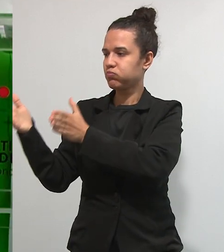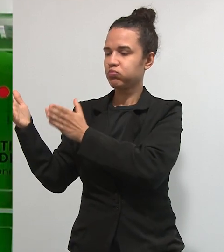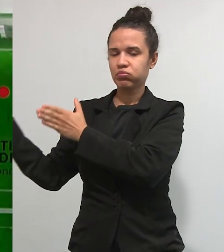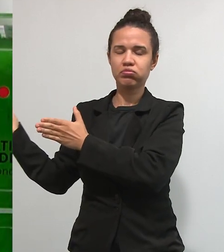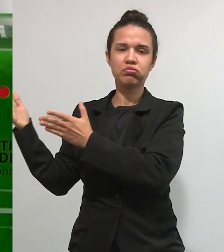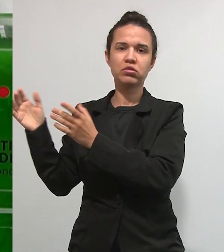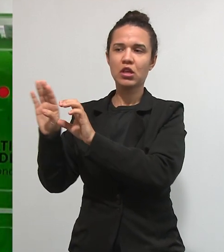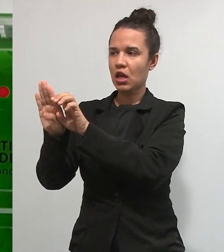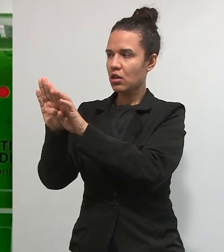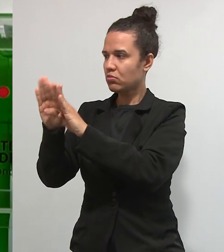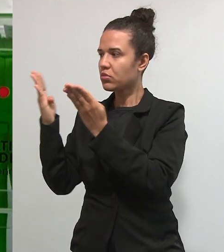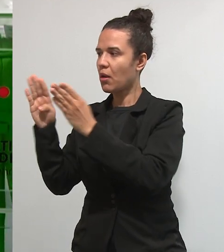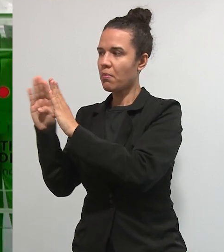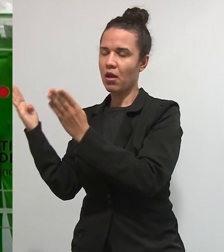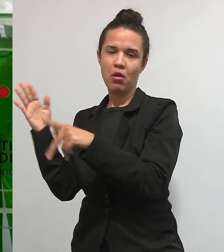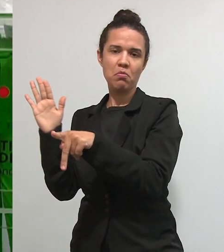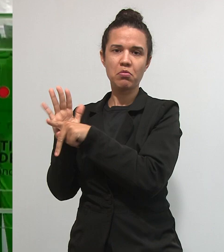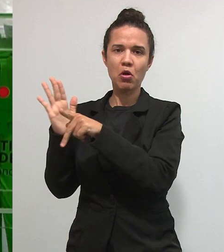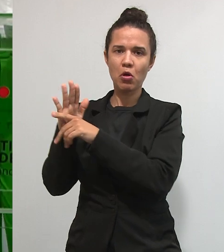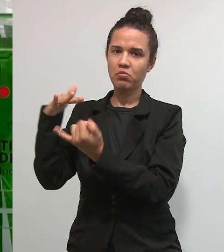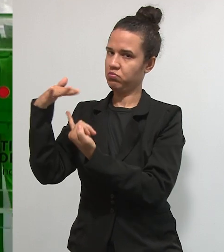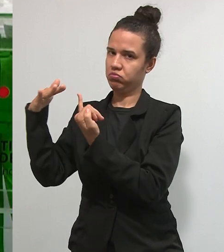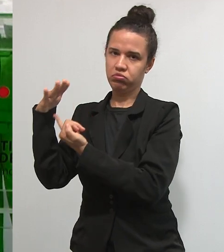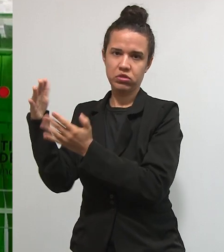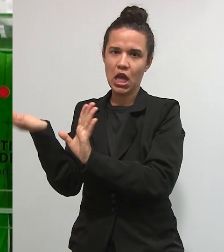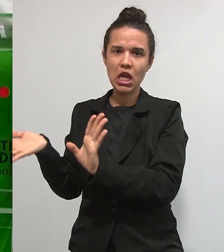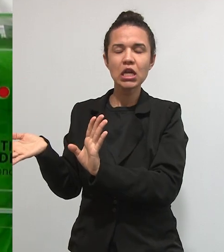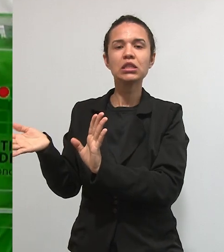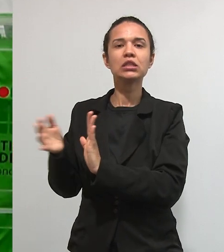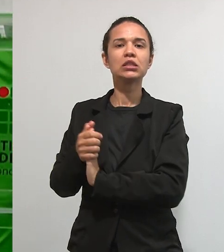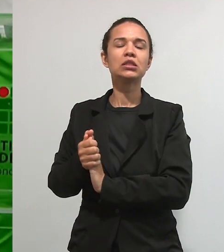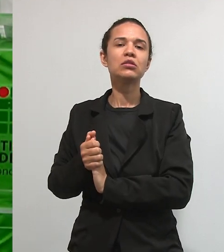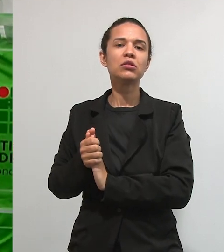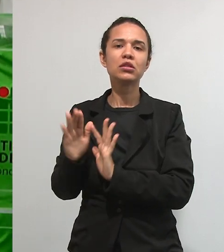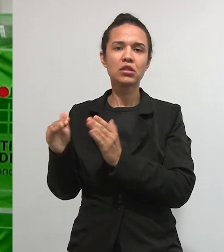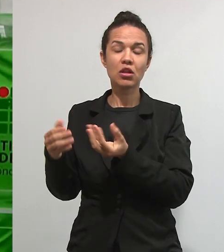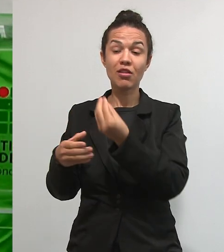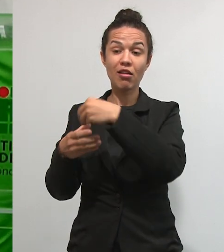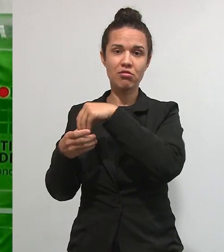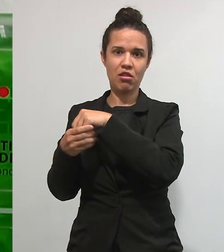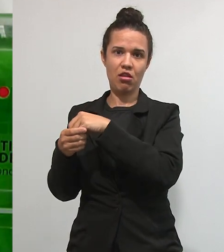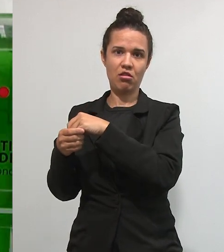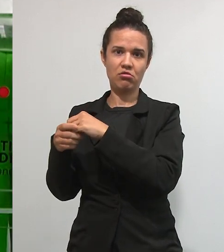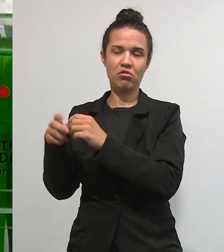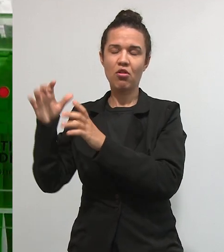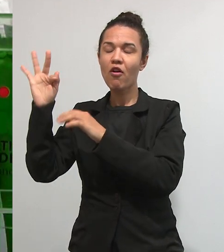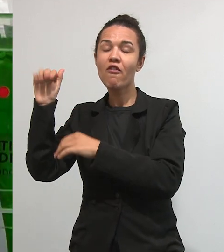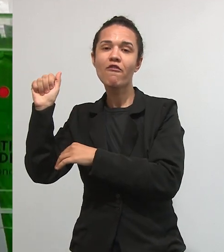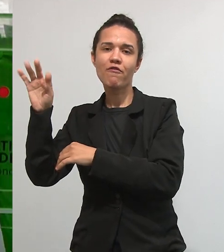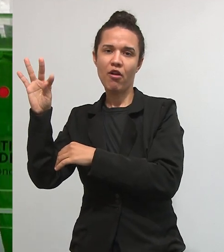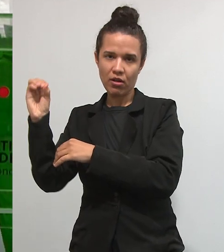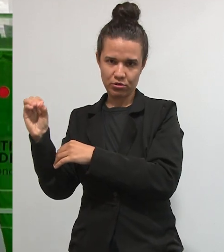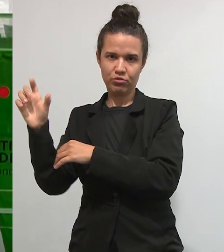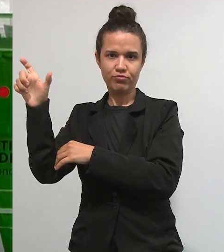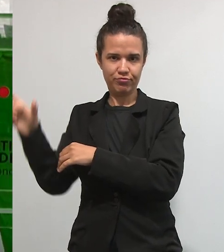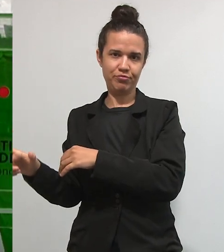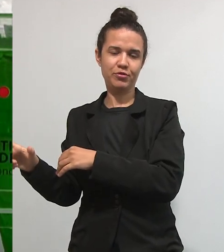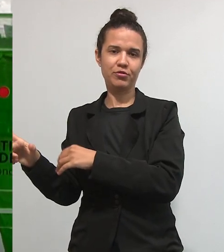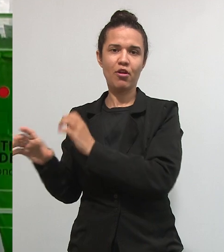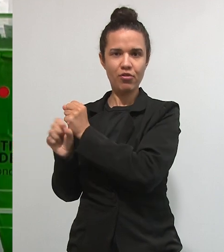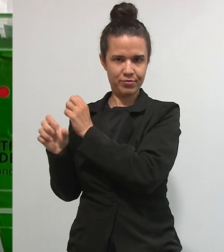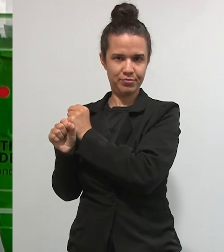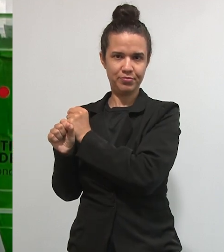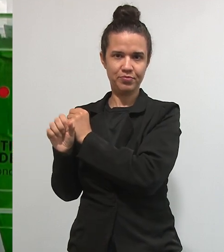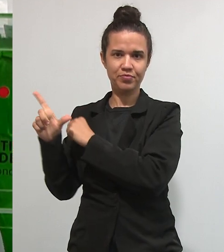utensílios, inclusive para a instituição. Aí já entraria ali no fato contábil. E o fato contábil, inclusive,